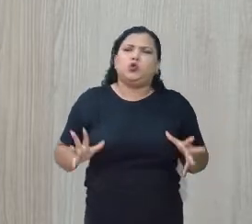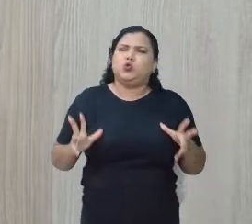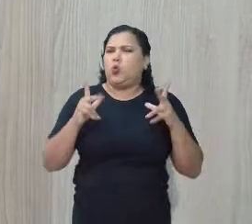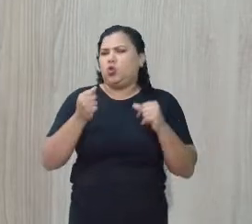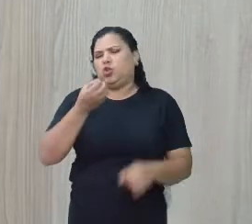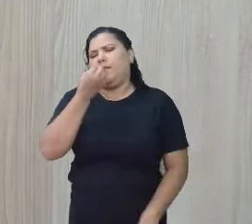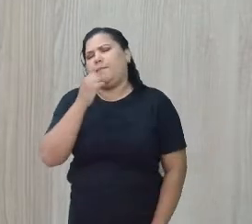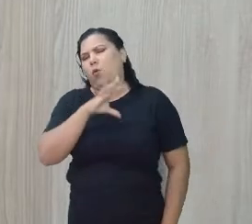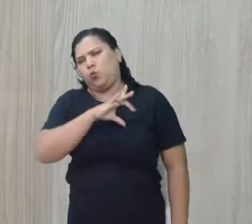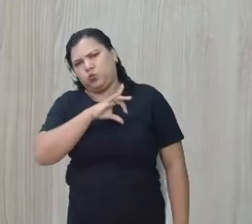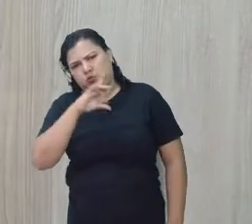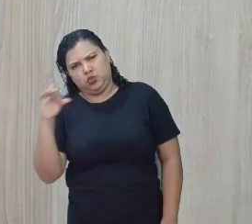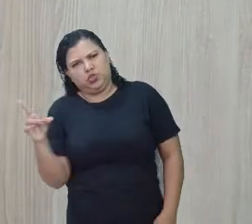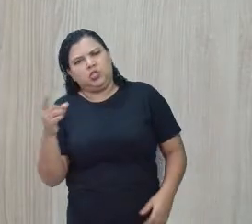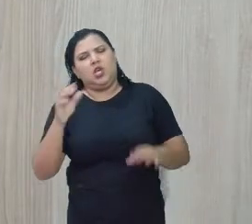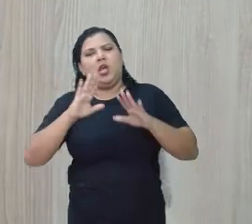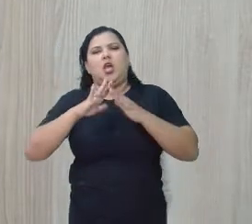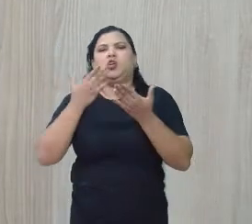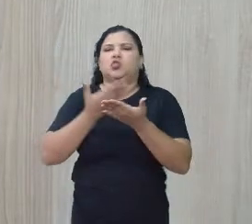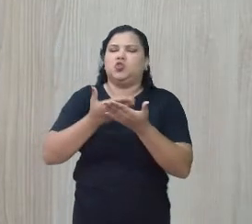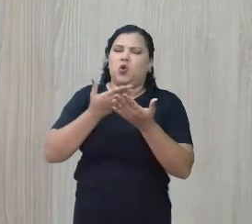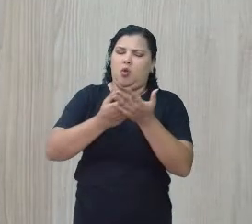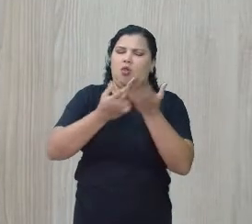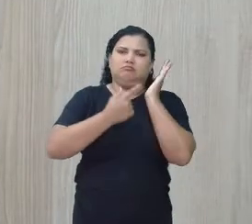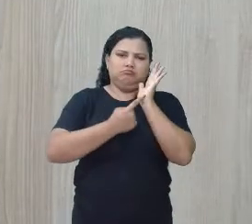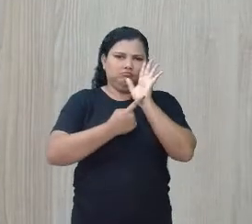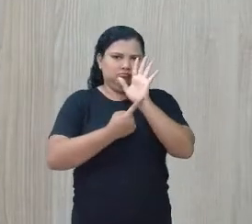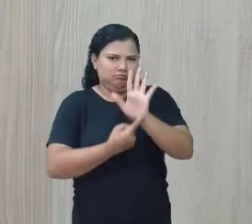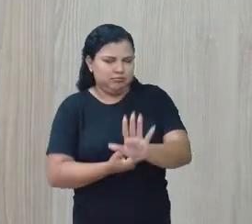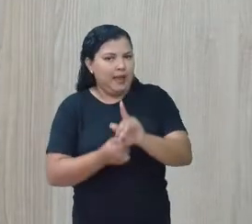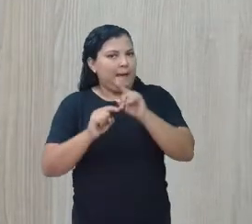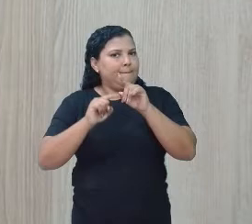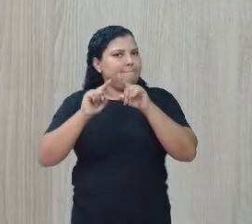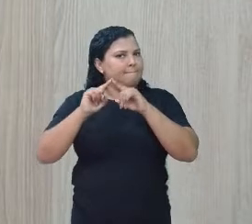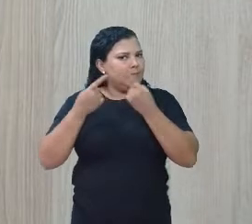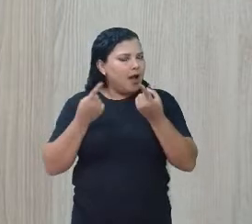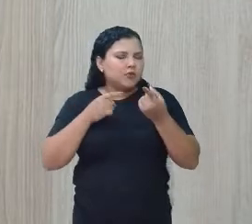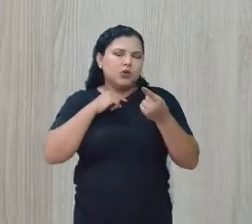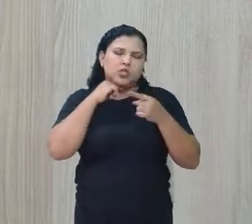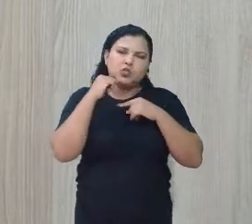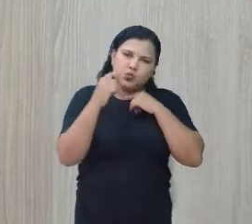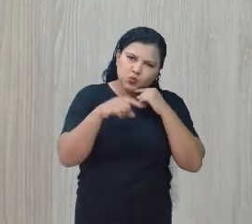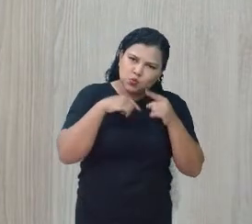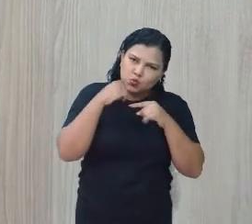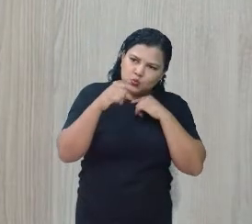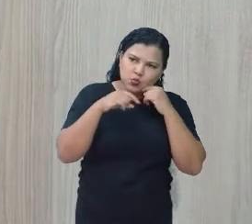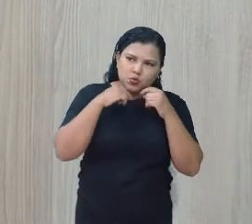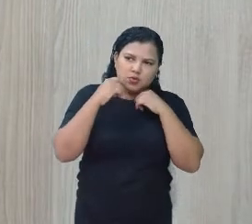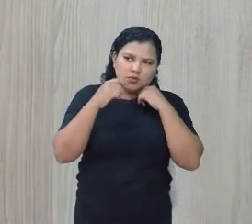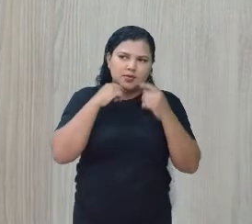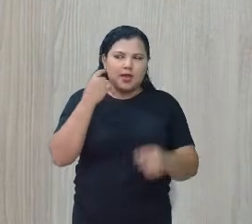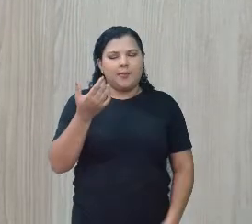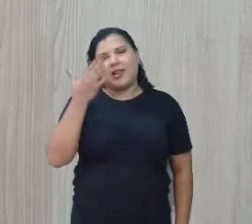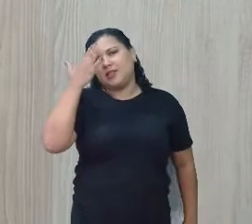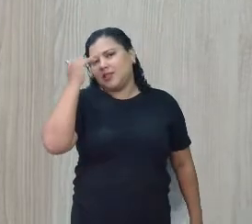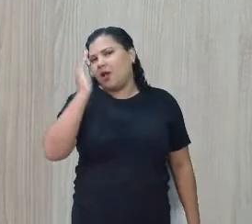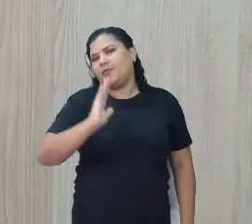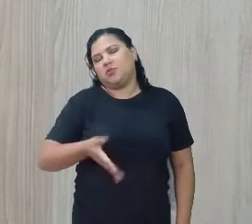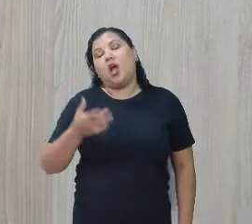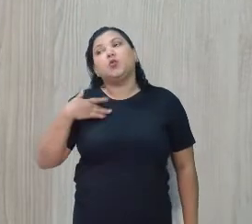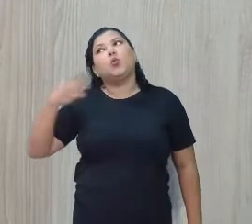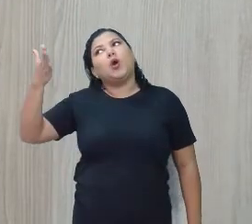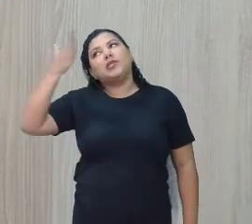dia, falaram aí da escola, certo? Mas mande aí suas dúvidas, É certo? porque eles sabem, professor. Diga pelo menos,